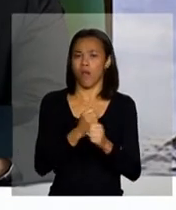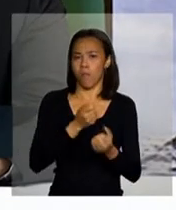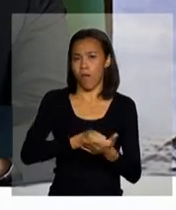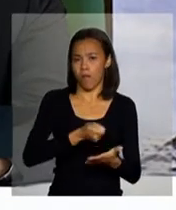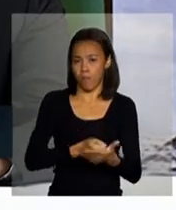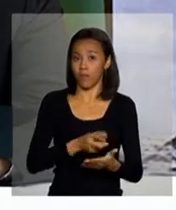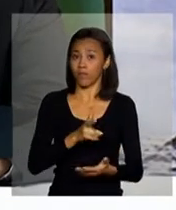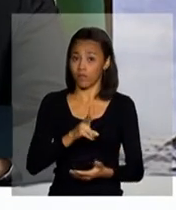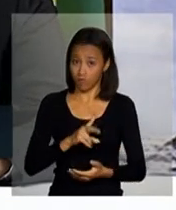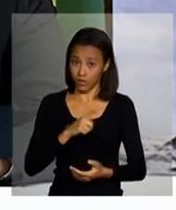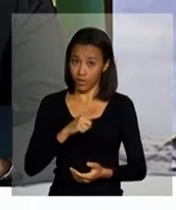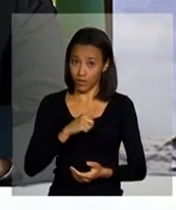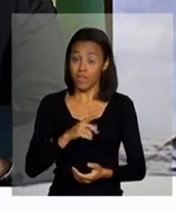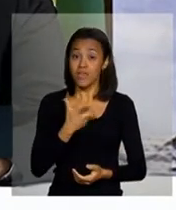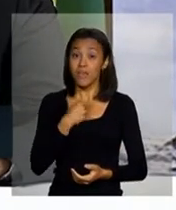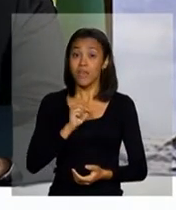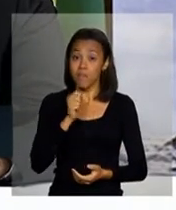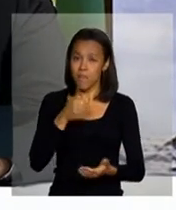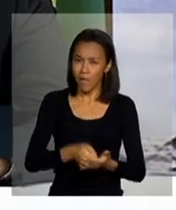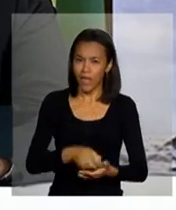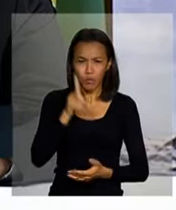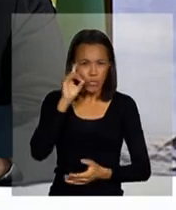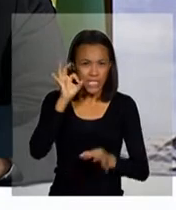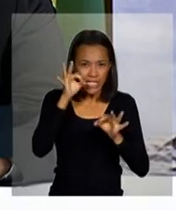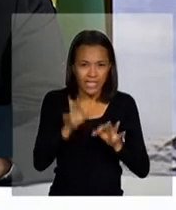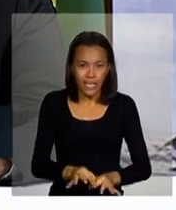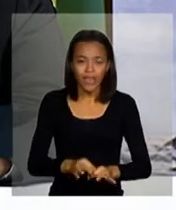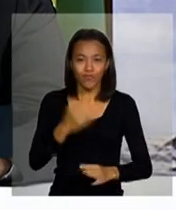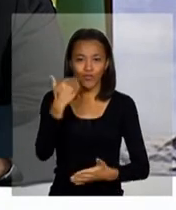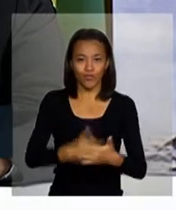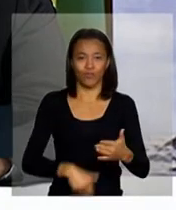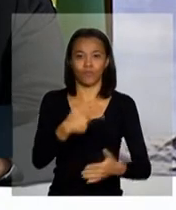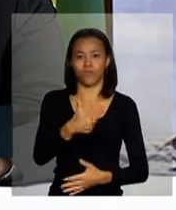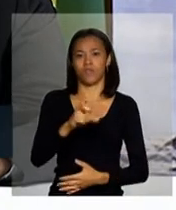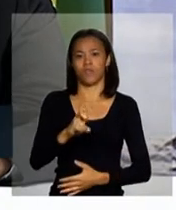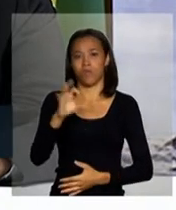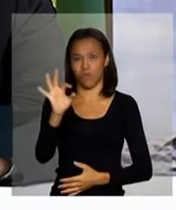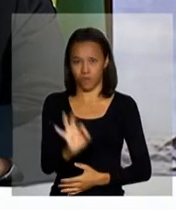de adimplência. Quem pagar em dia tem um desconto de 25%.